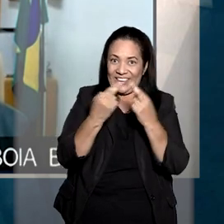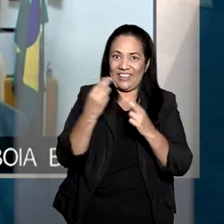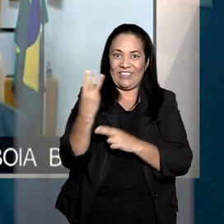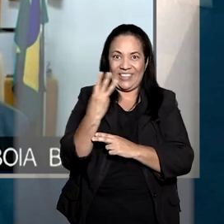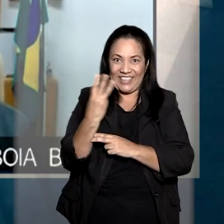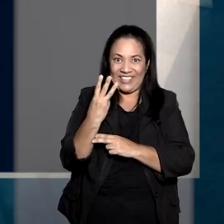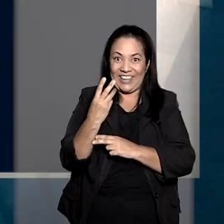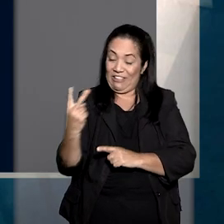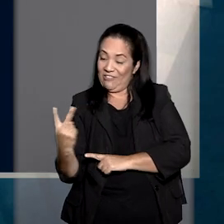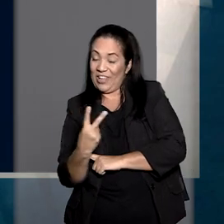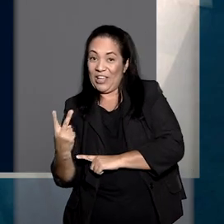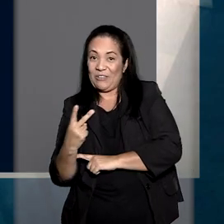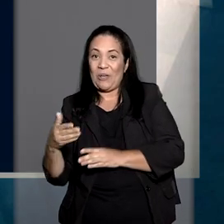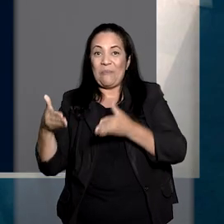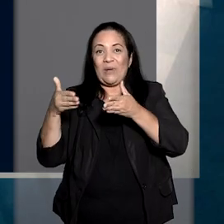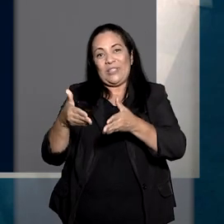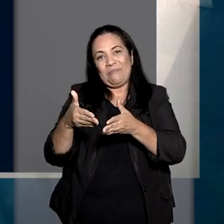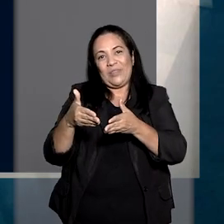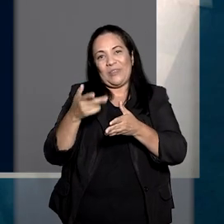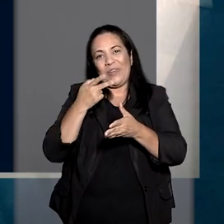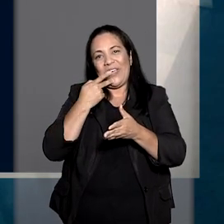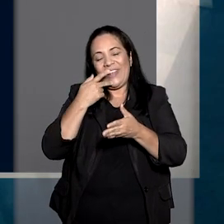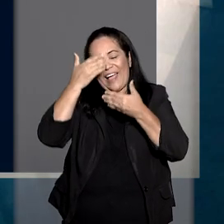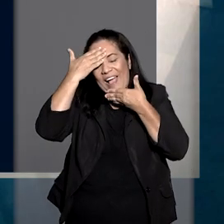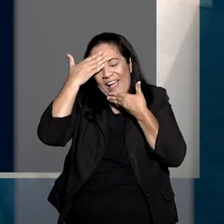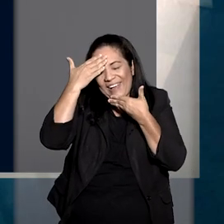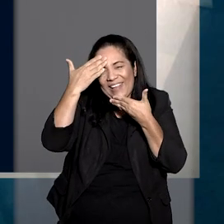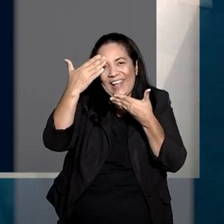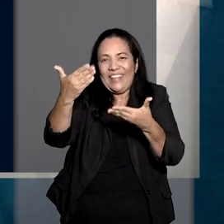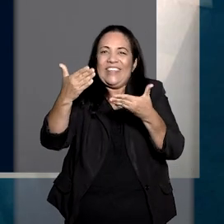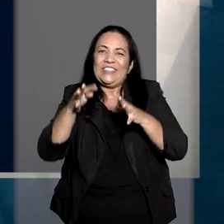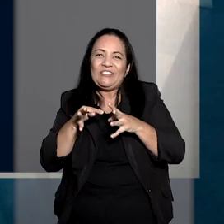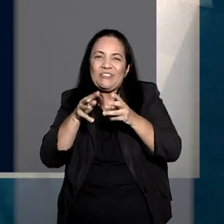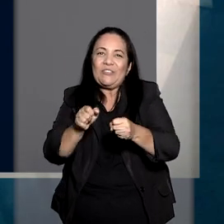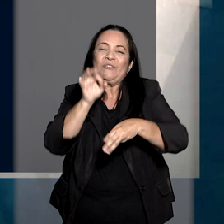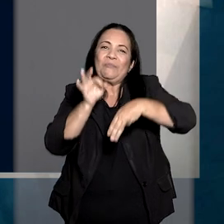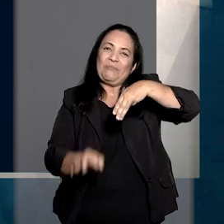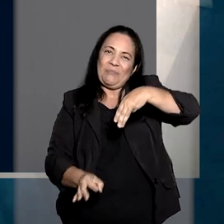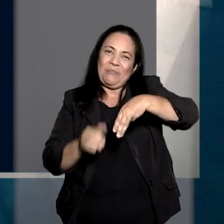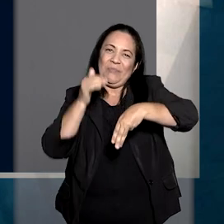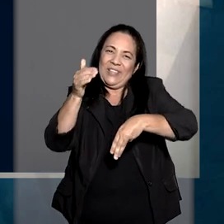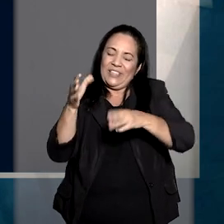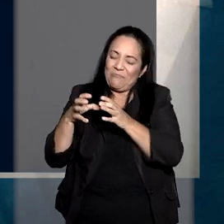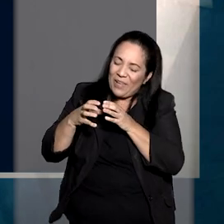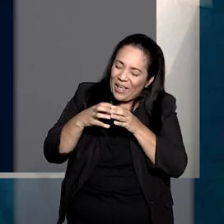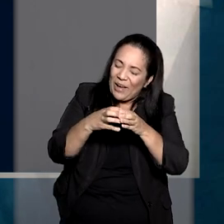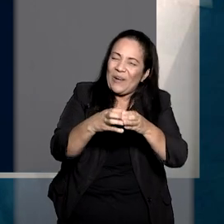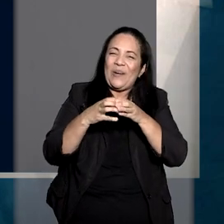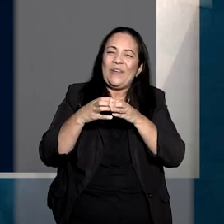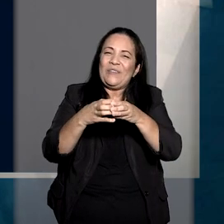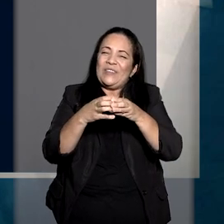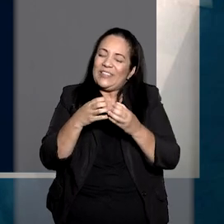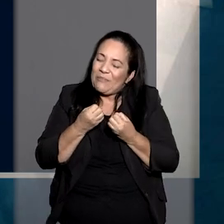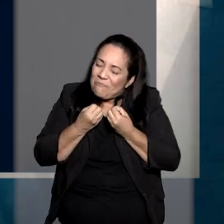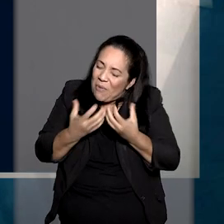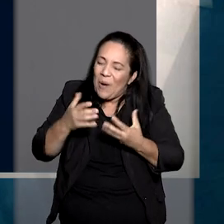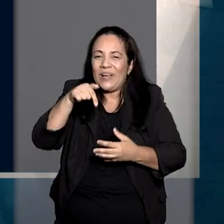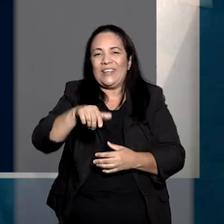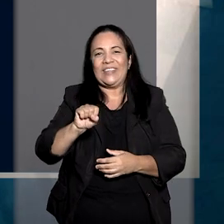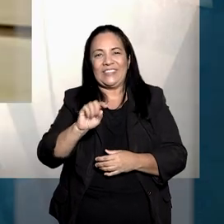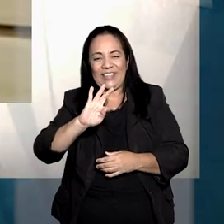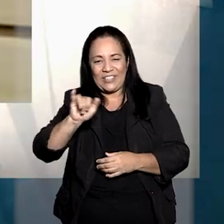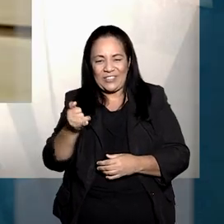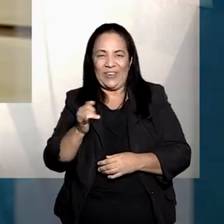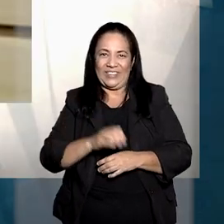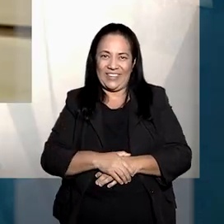terceira sessão em ambas as sessões de despedida ele agradeceu aos demais ministros pela convivência harmoniosa no